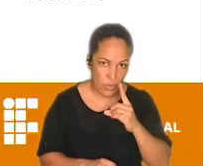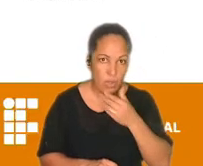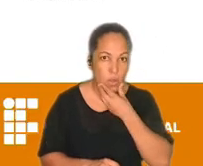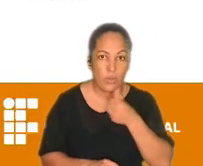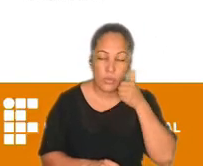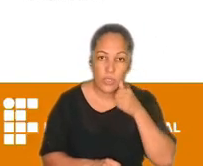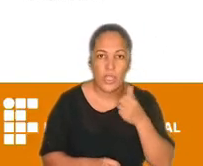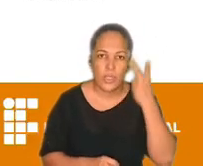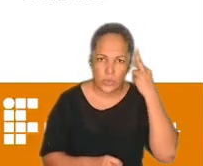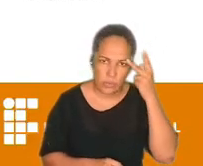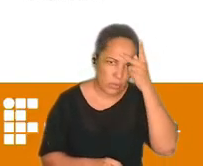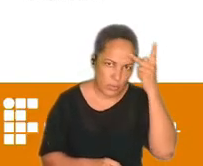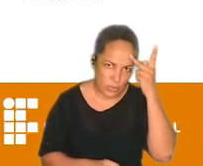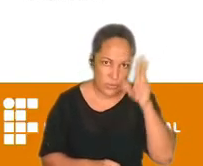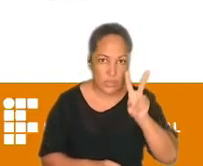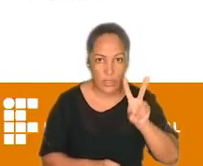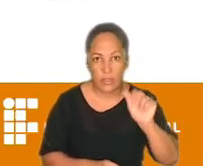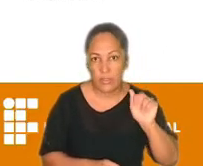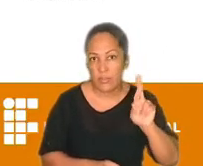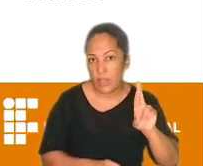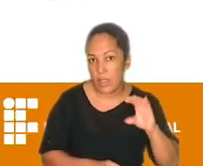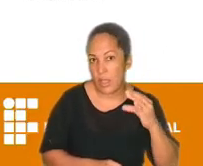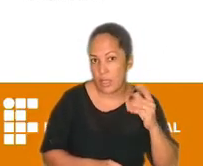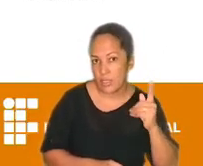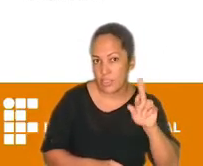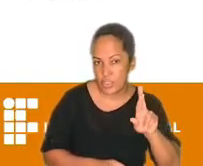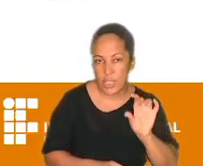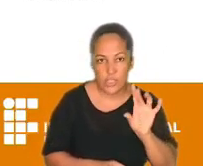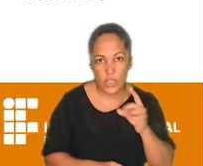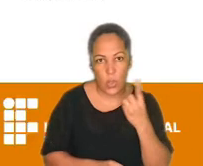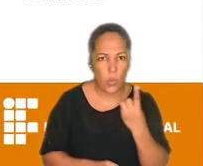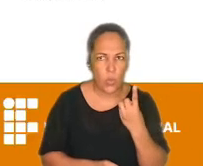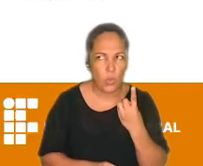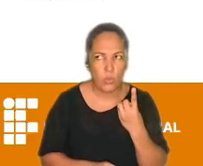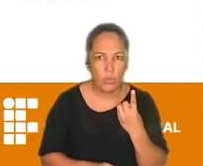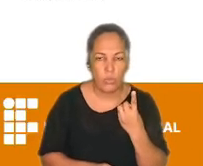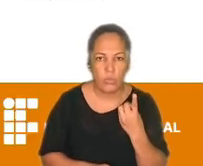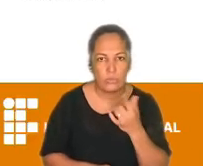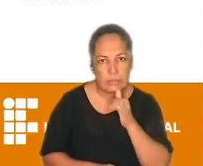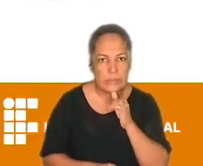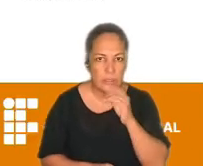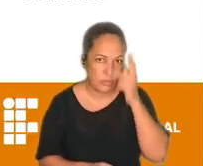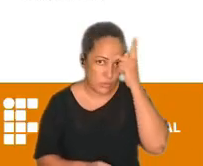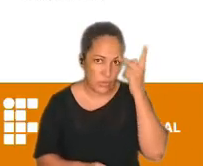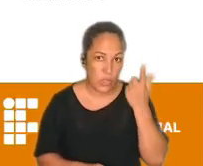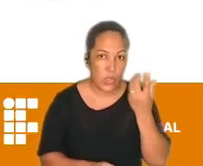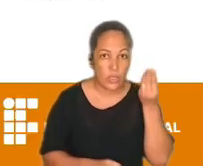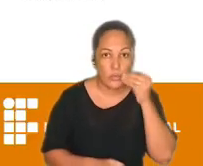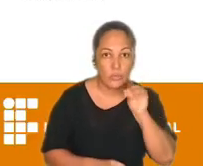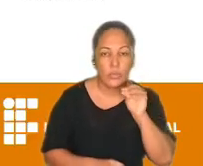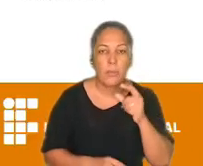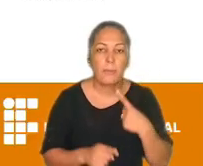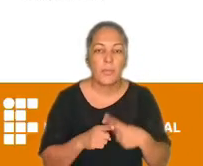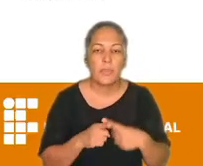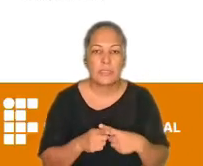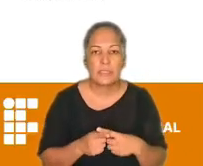colocarem varchar e ir lá colocar só um caractere. Geralmente as pessoas colocam caracteres para quê? Ela vai lá colocar só